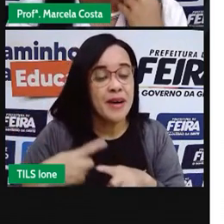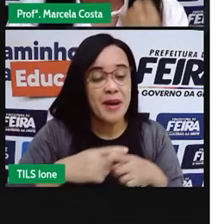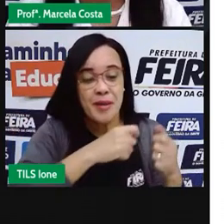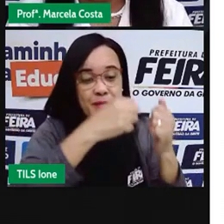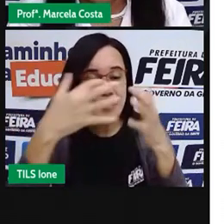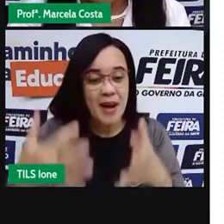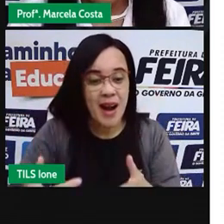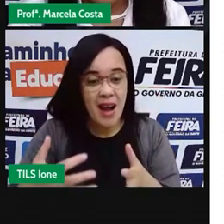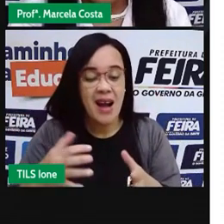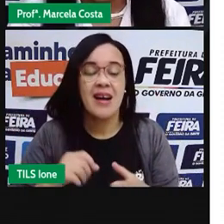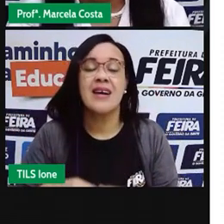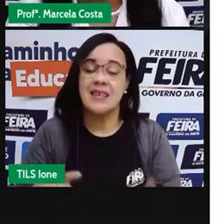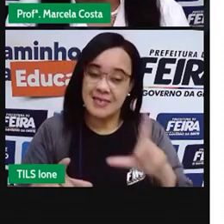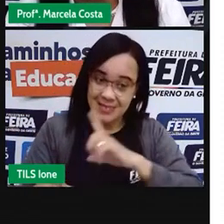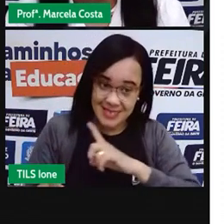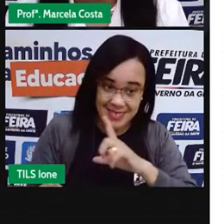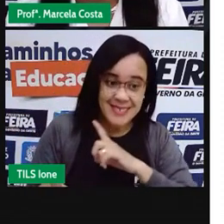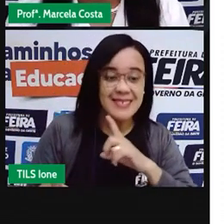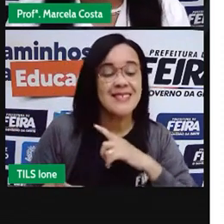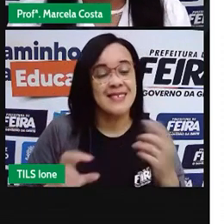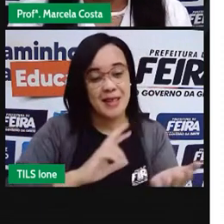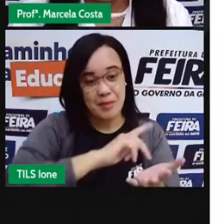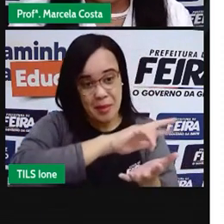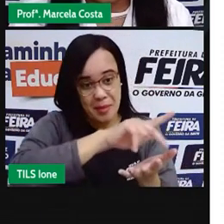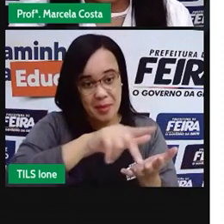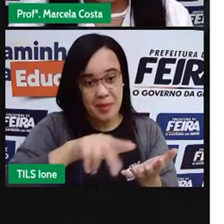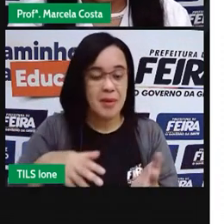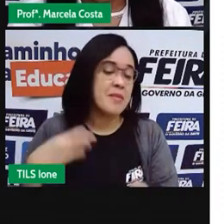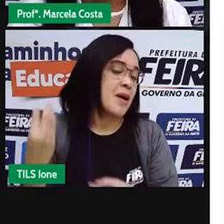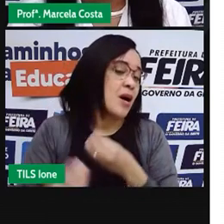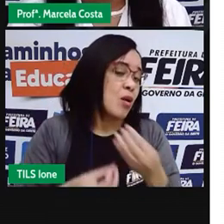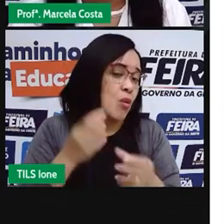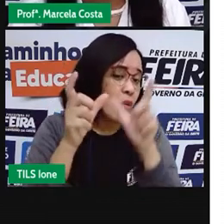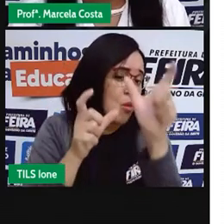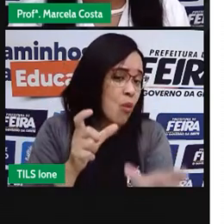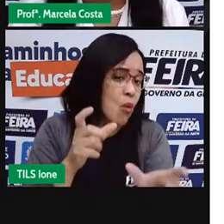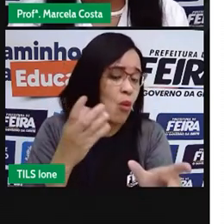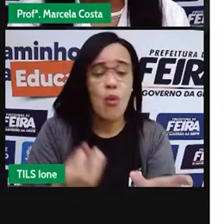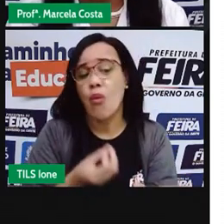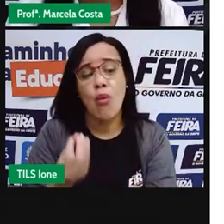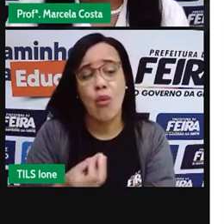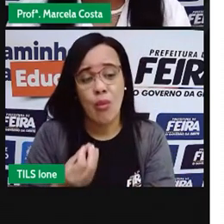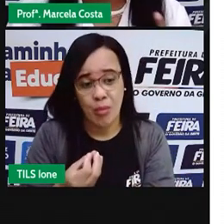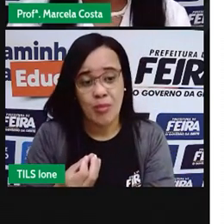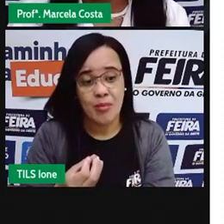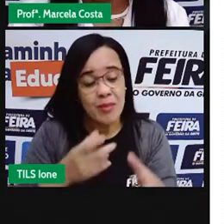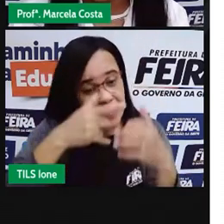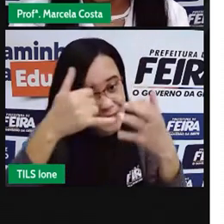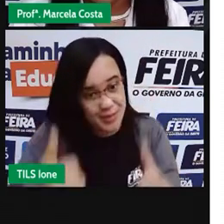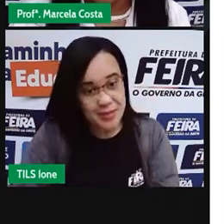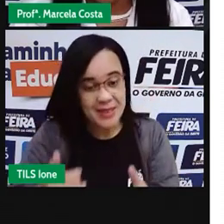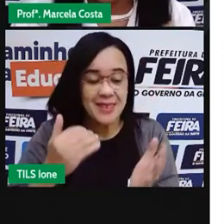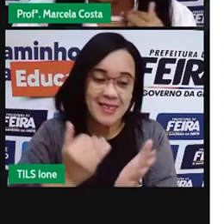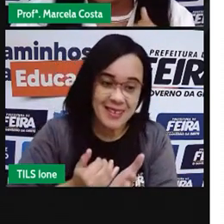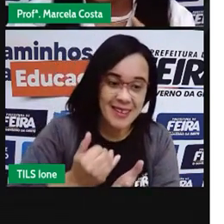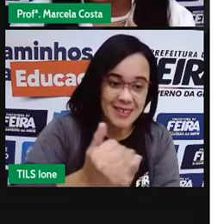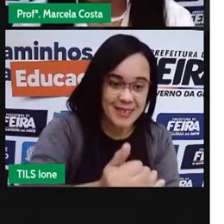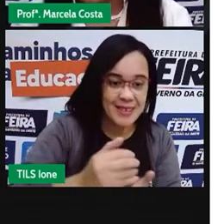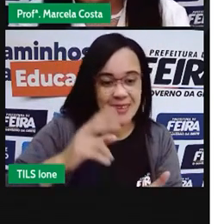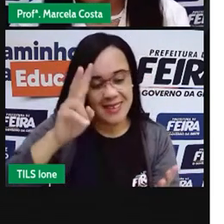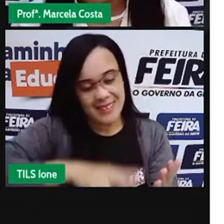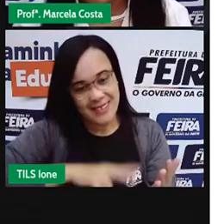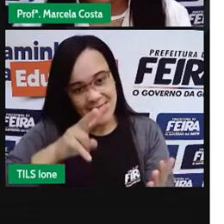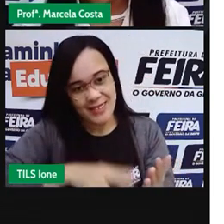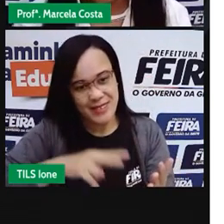explicando ali os motivos que fez ele agir daquele jeito. E aí, a partir dessa leitura, o